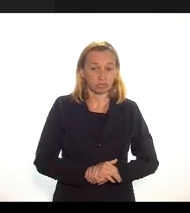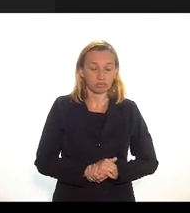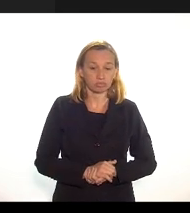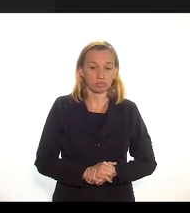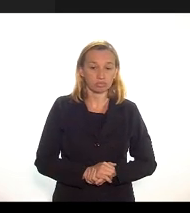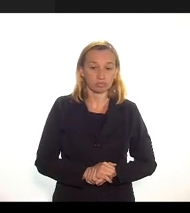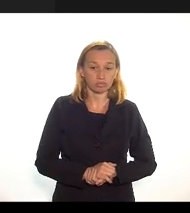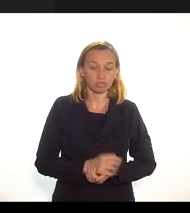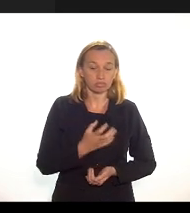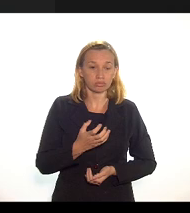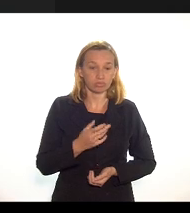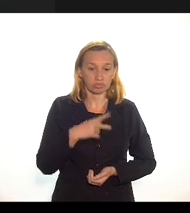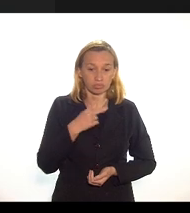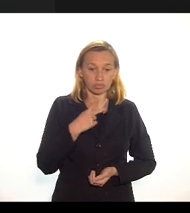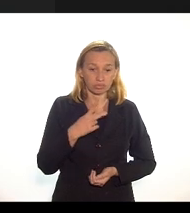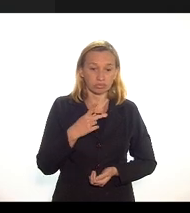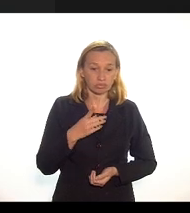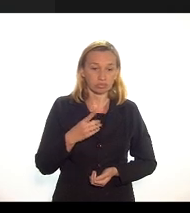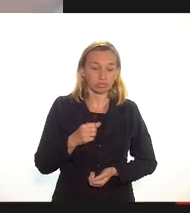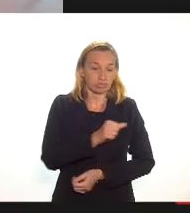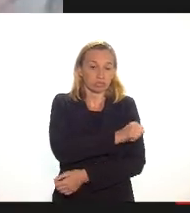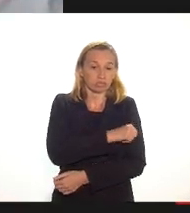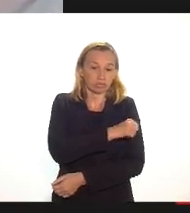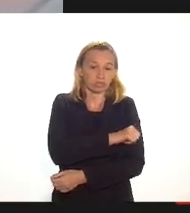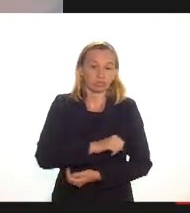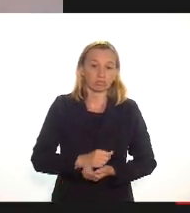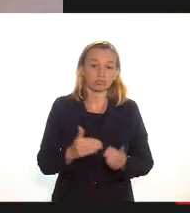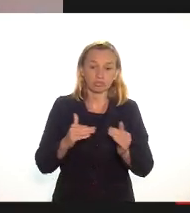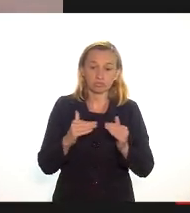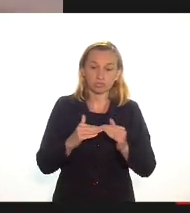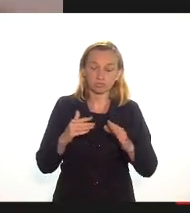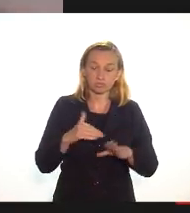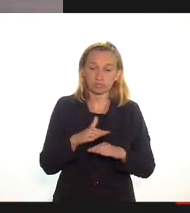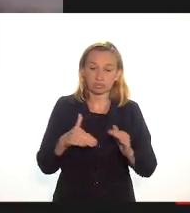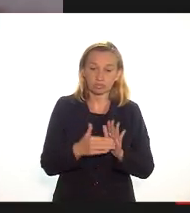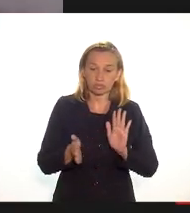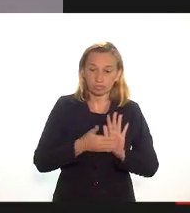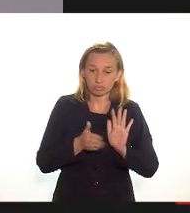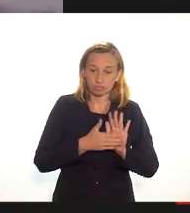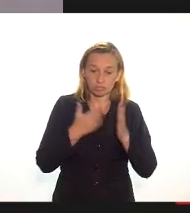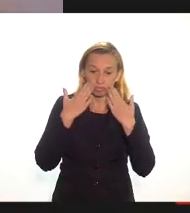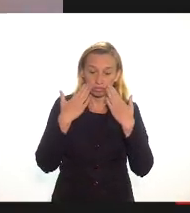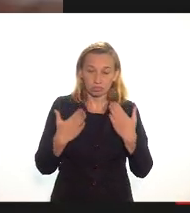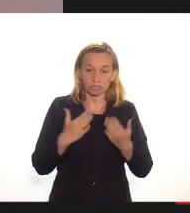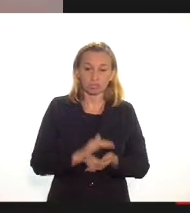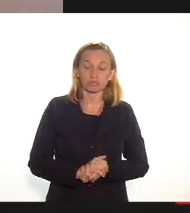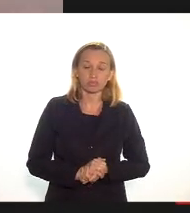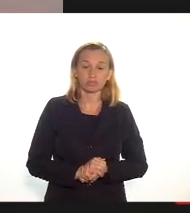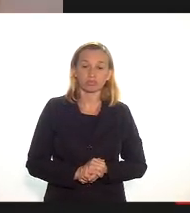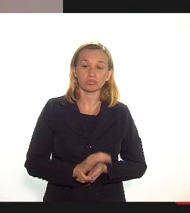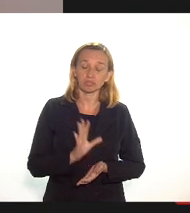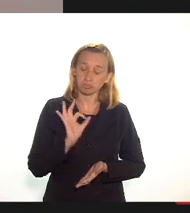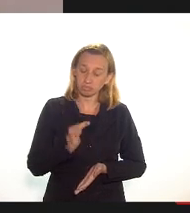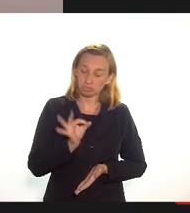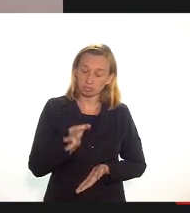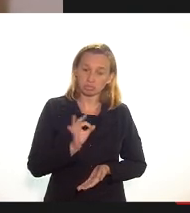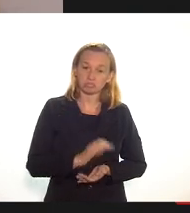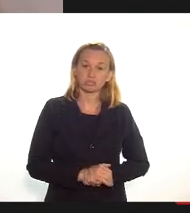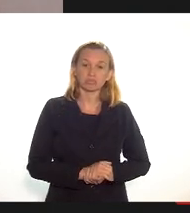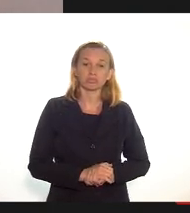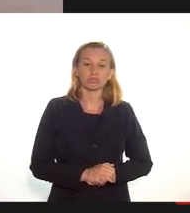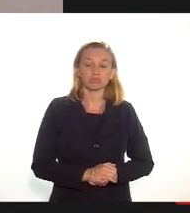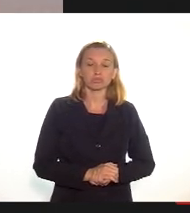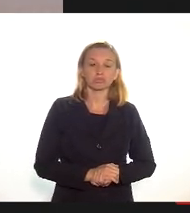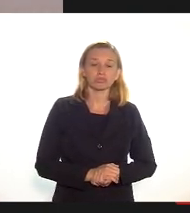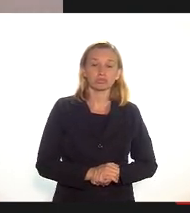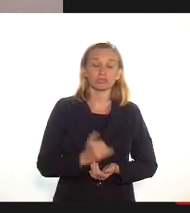Eu só queria acrescentar, doutora Rejane, eu concordo com todas as propostas que foram apresentadas. Todas elas são corretas, são pontuais e